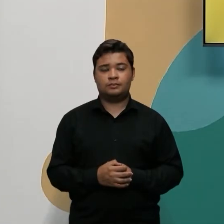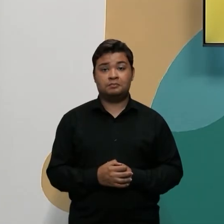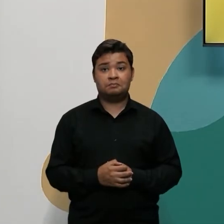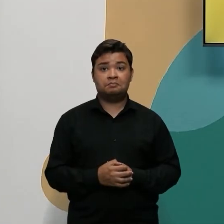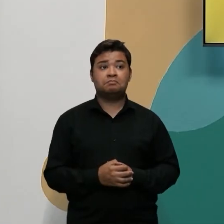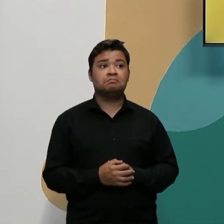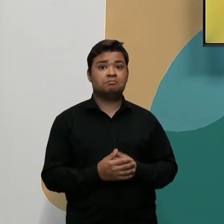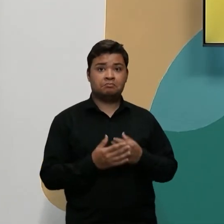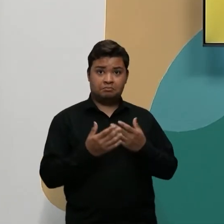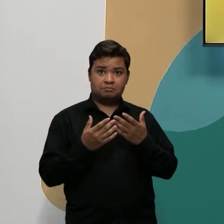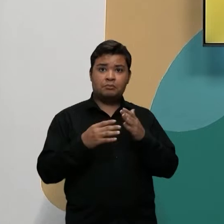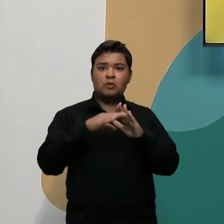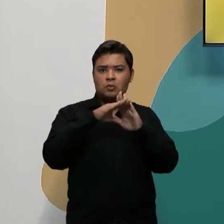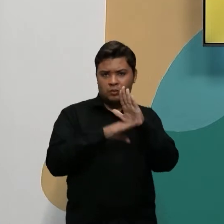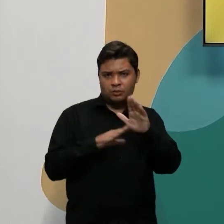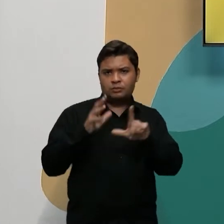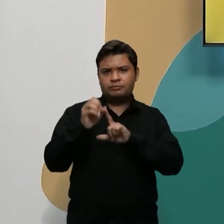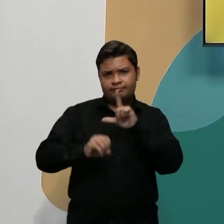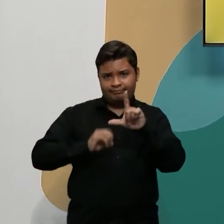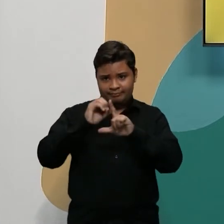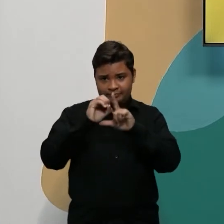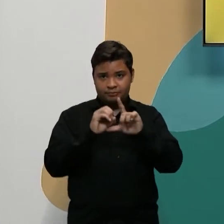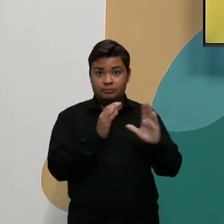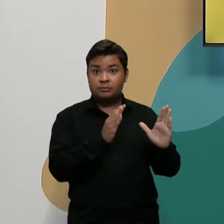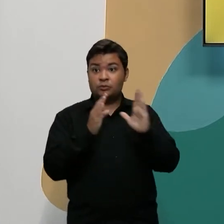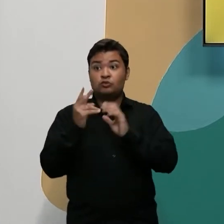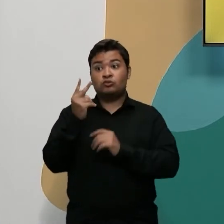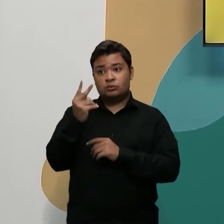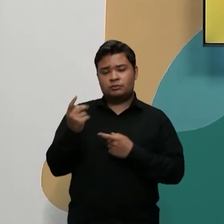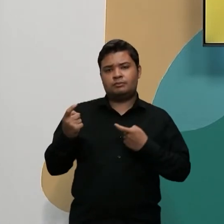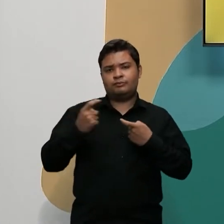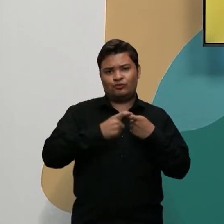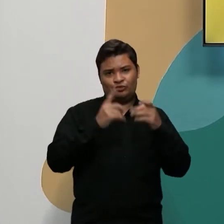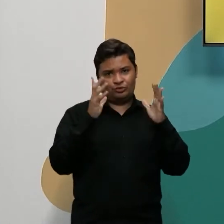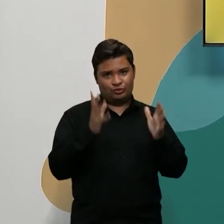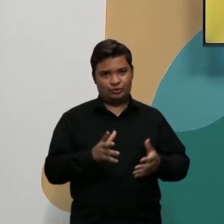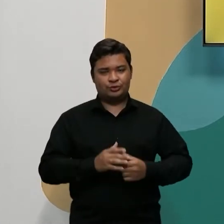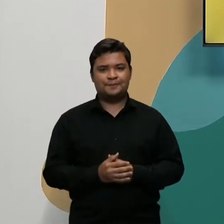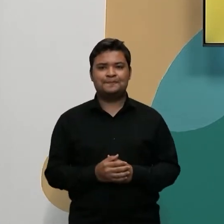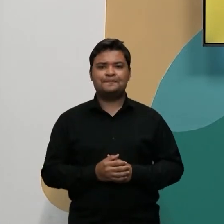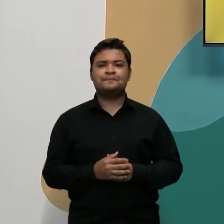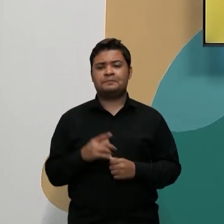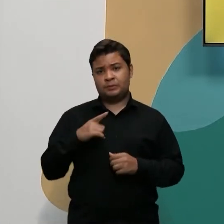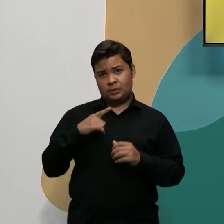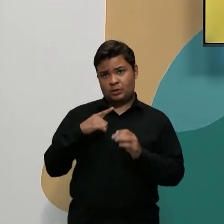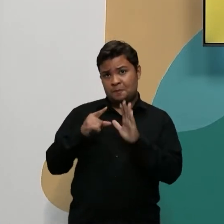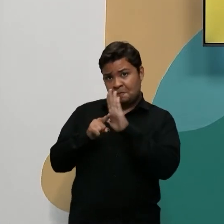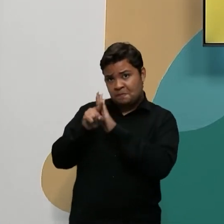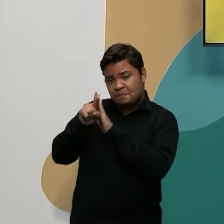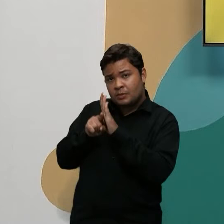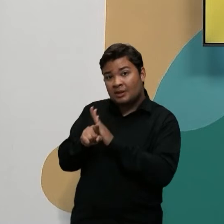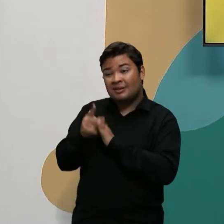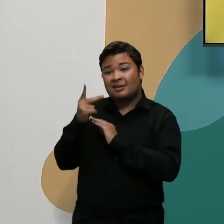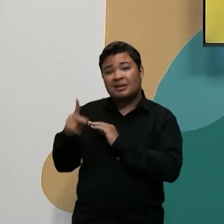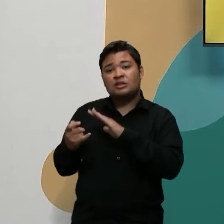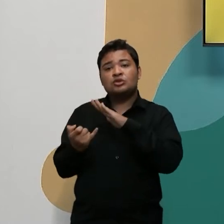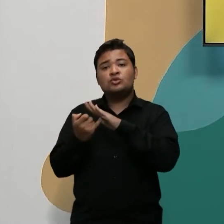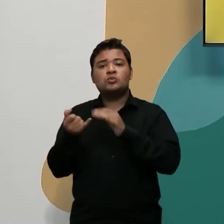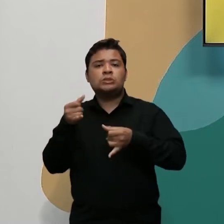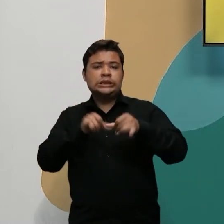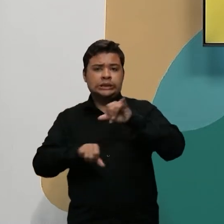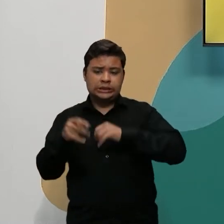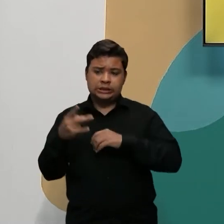Estamos de volta com o segundo bloco do Mundo UFG. Uma pesquisa desenvolvida no Instituto de Química da